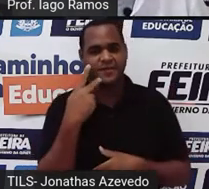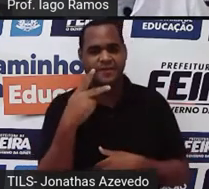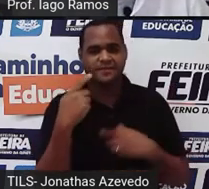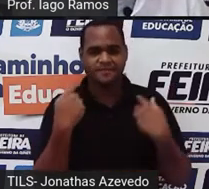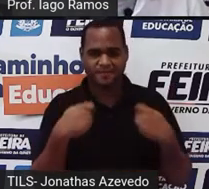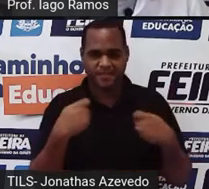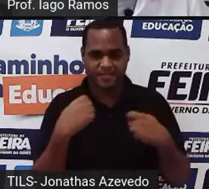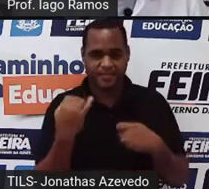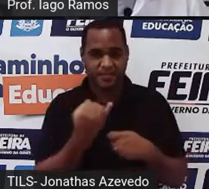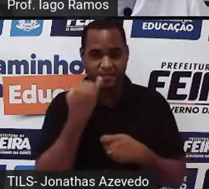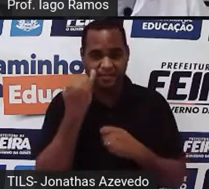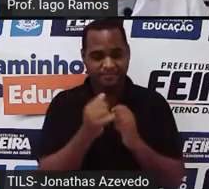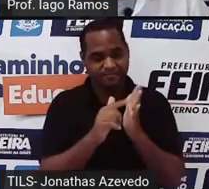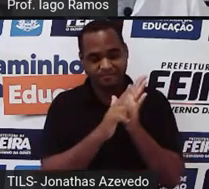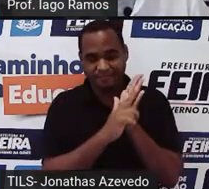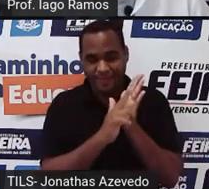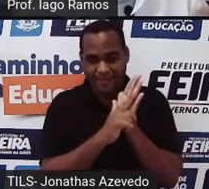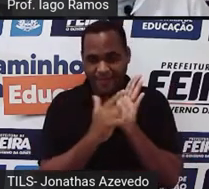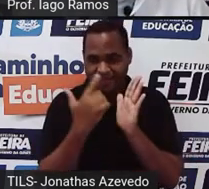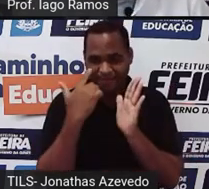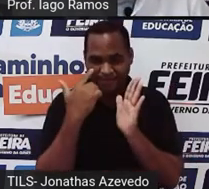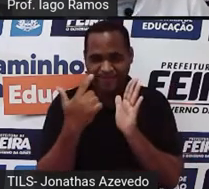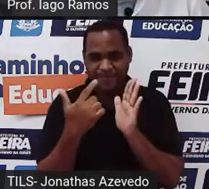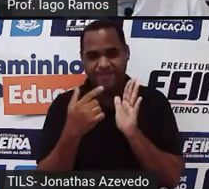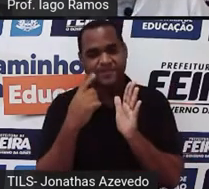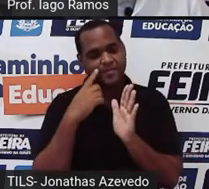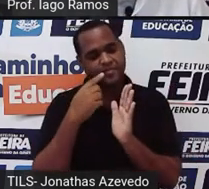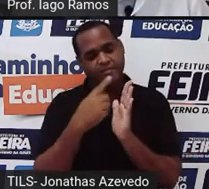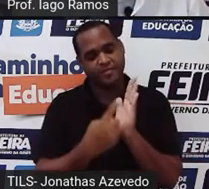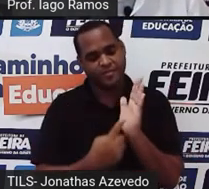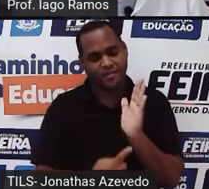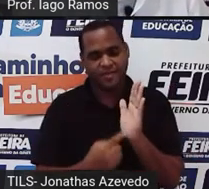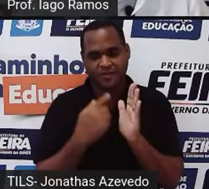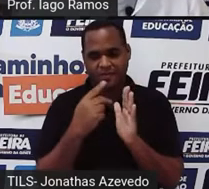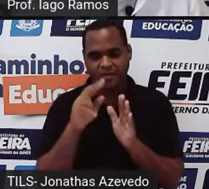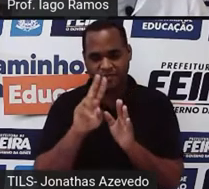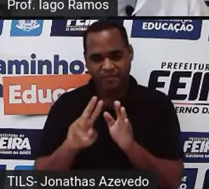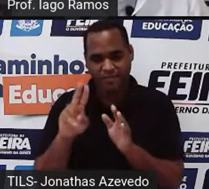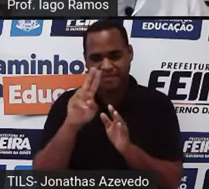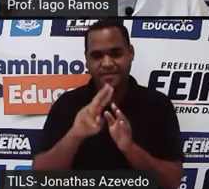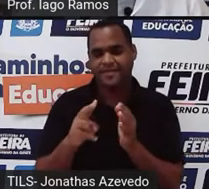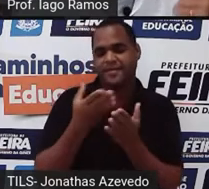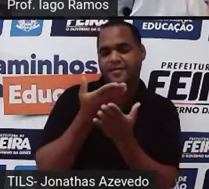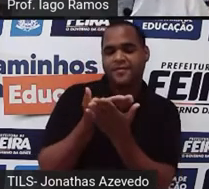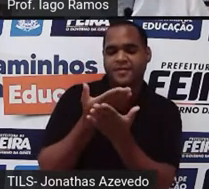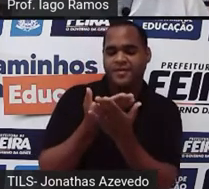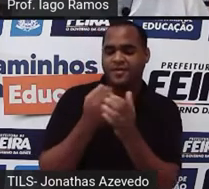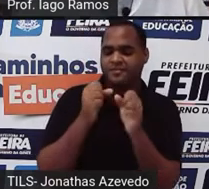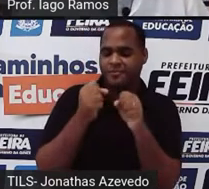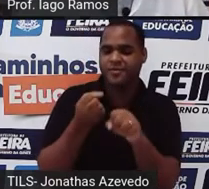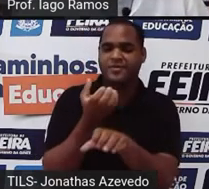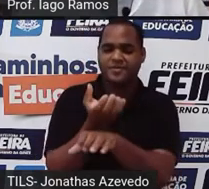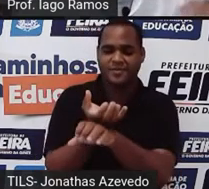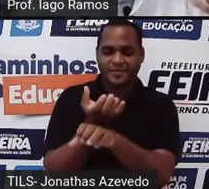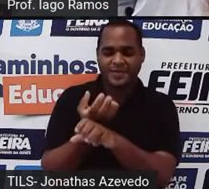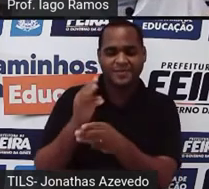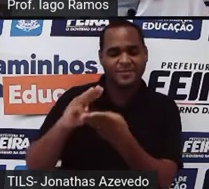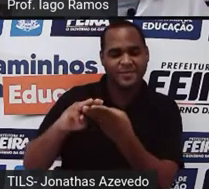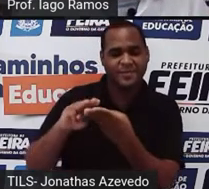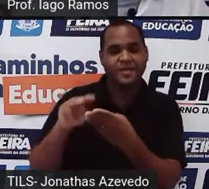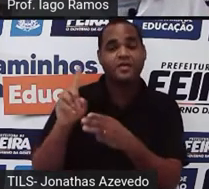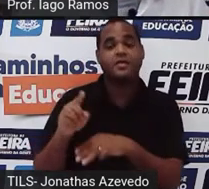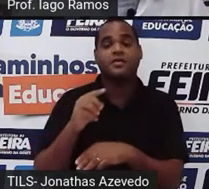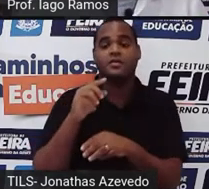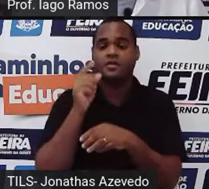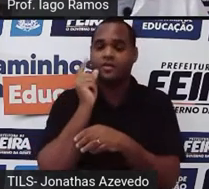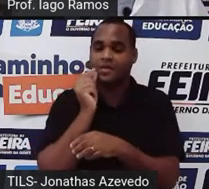aí de uma folha de papel, seu caderno que você costuma usar para estudar matemática, lápis e borracha,